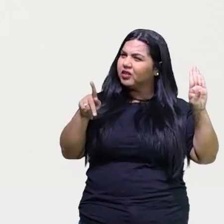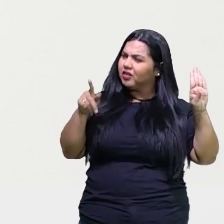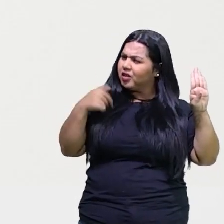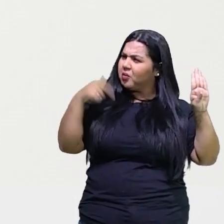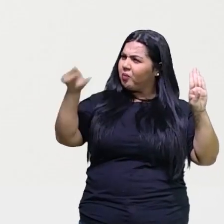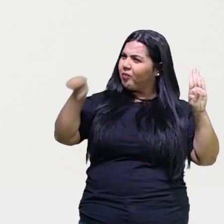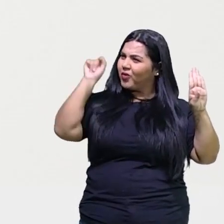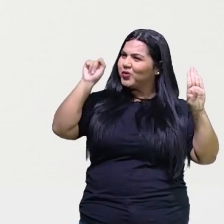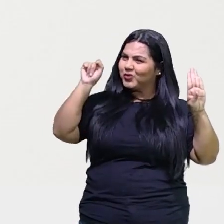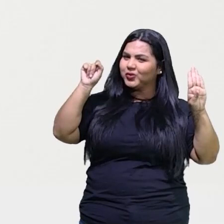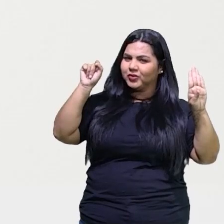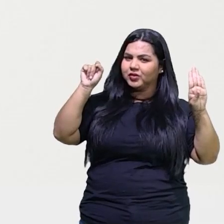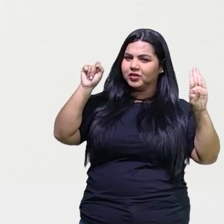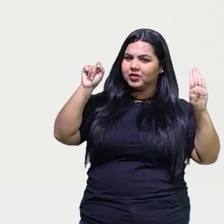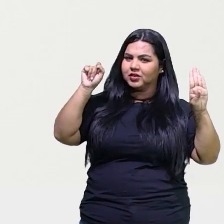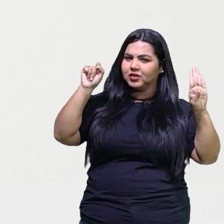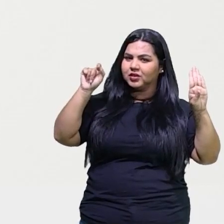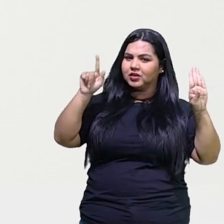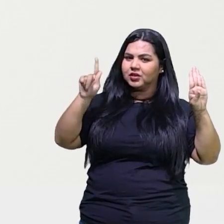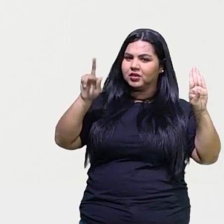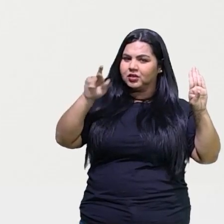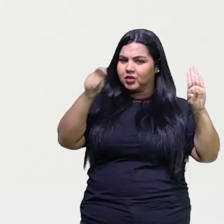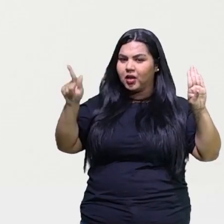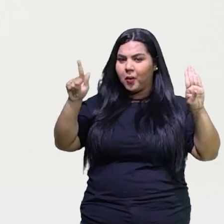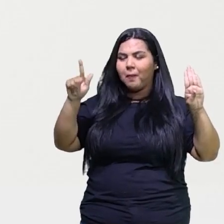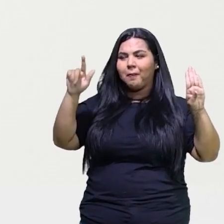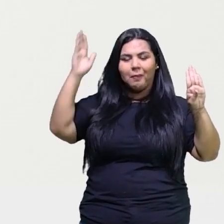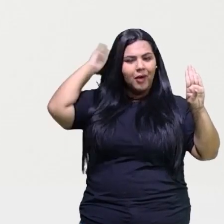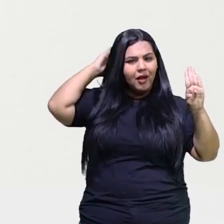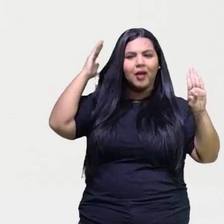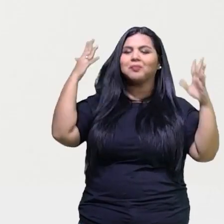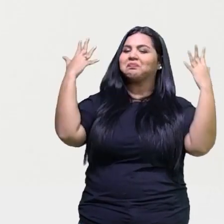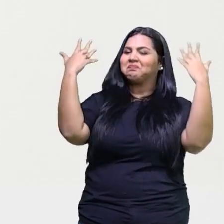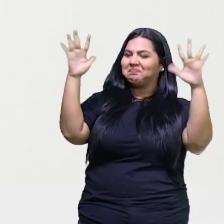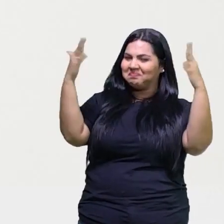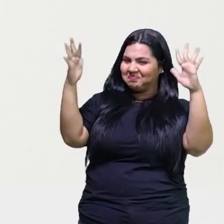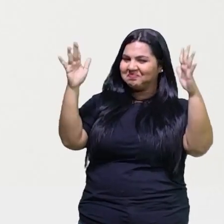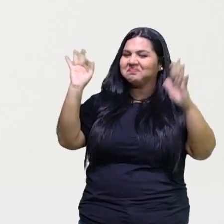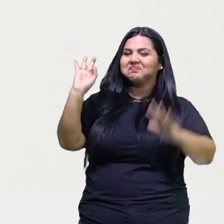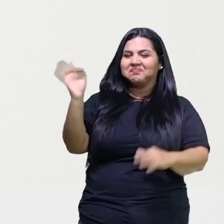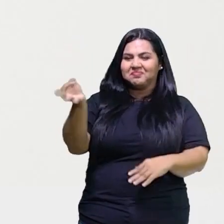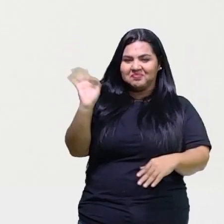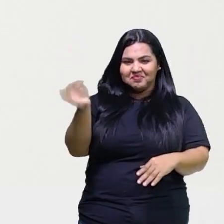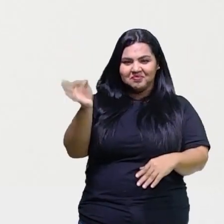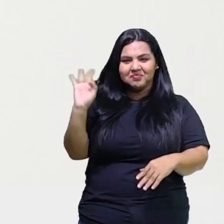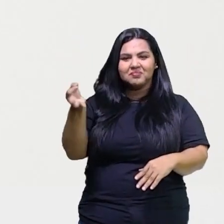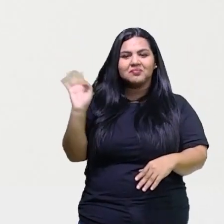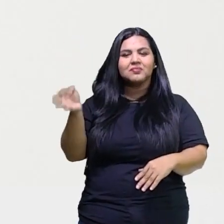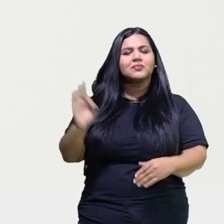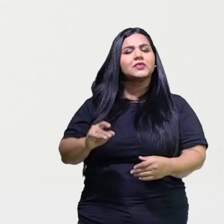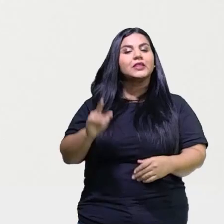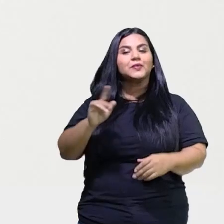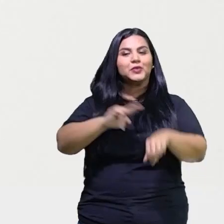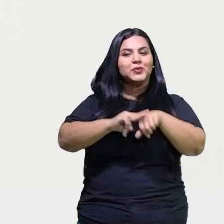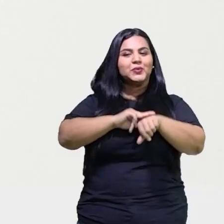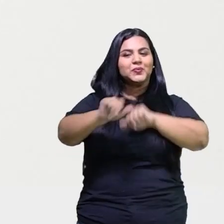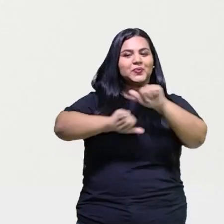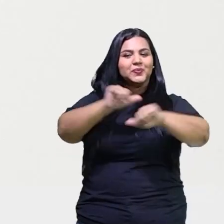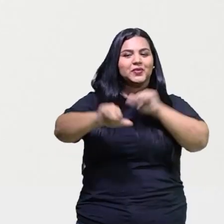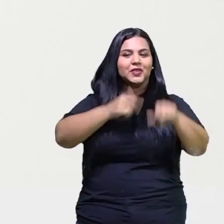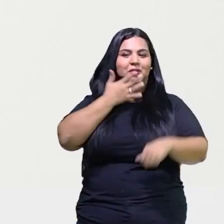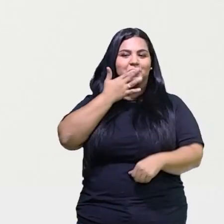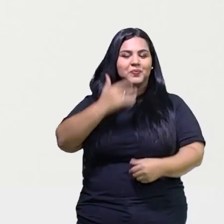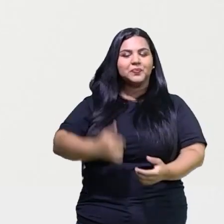Grão-Pará. Pelo amor de Deus, tu marcou Grão-Pará? Parabéns, cara. Porque é isso mesmo. Vou até marcar aqui, eu acho que é um verde isso. Marcar aqui,